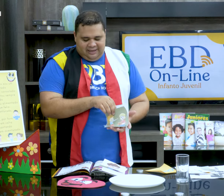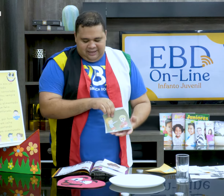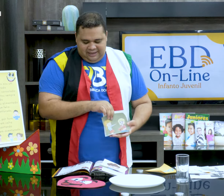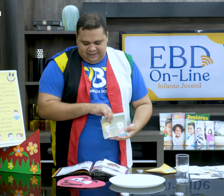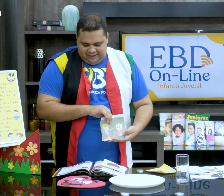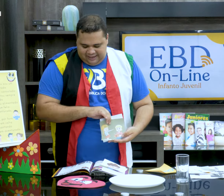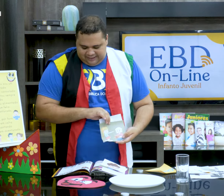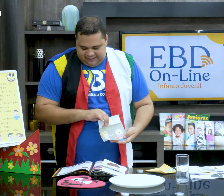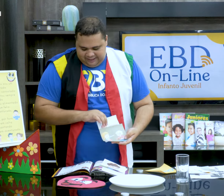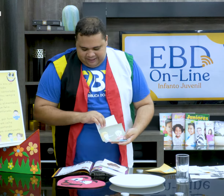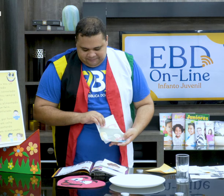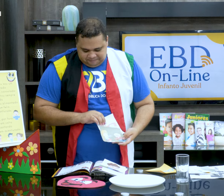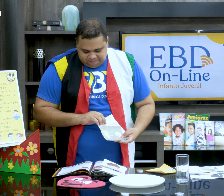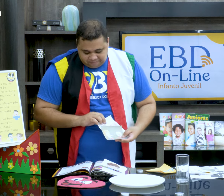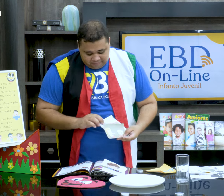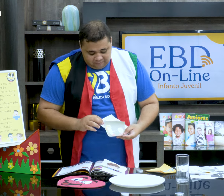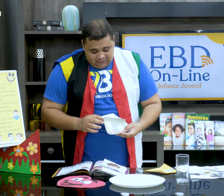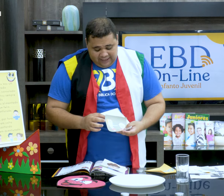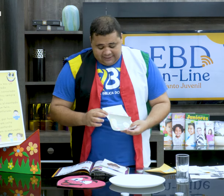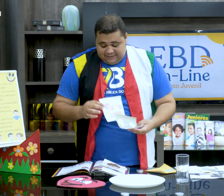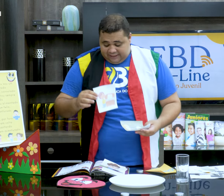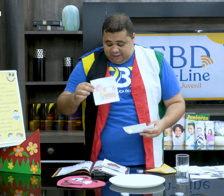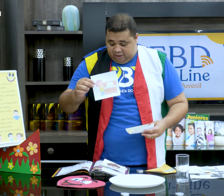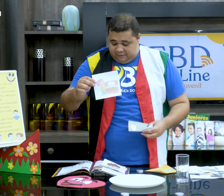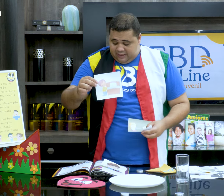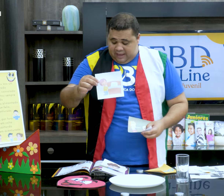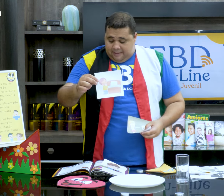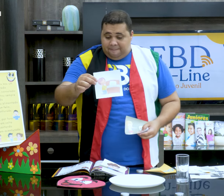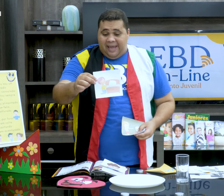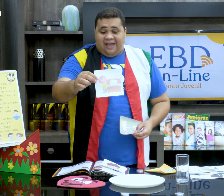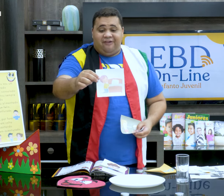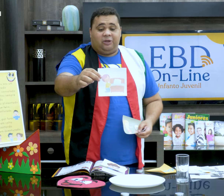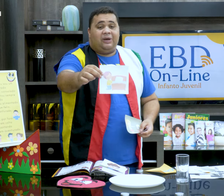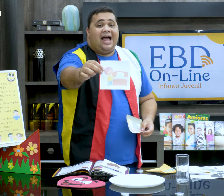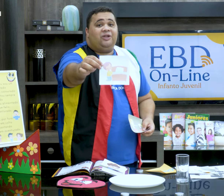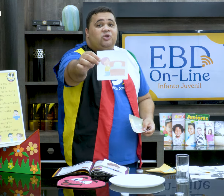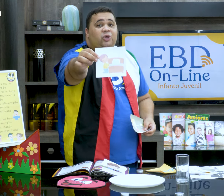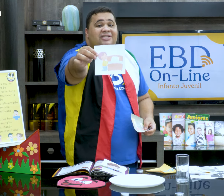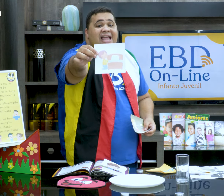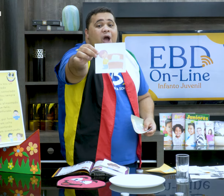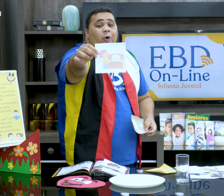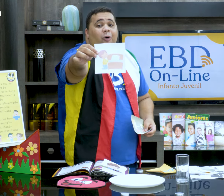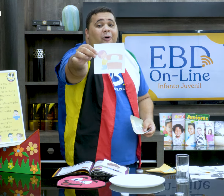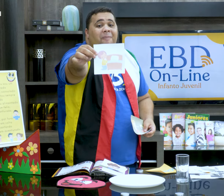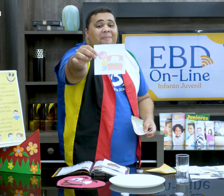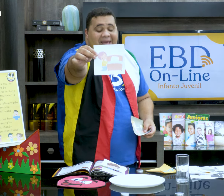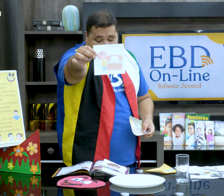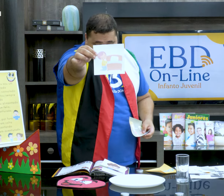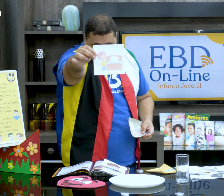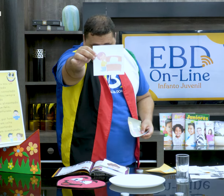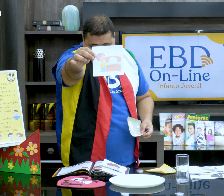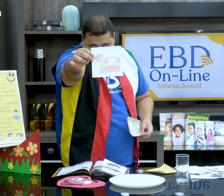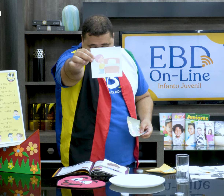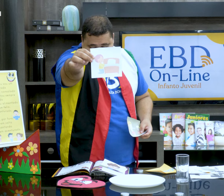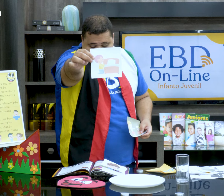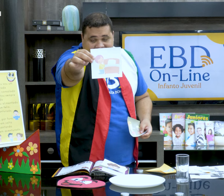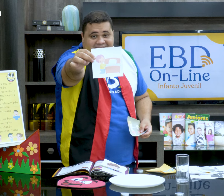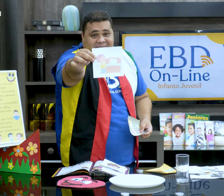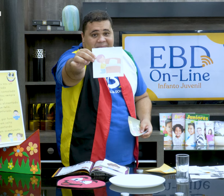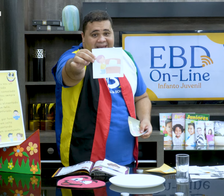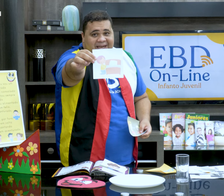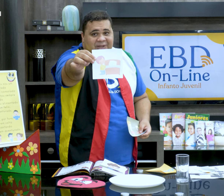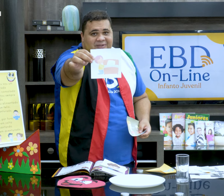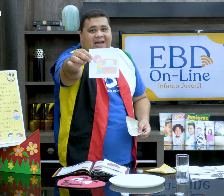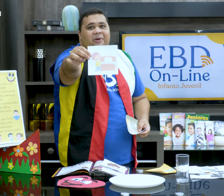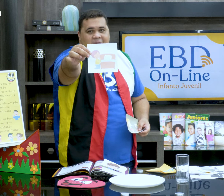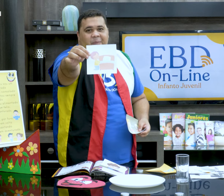aqui olha aqui esse daqui ó bem aventurados os humildes de